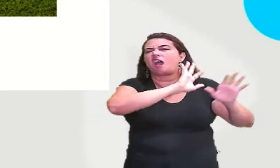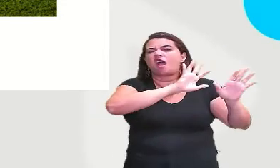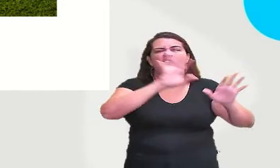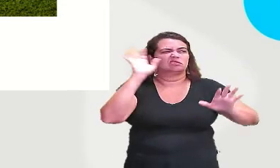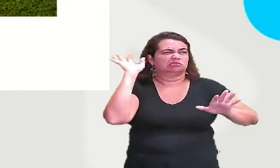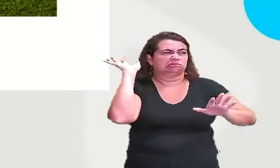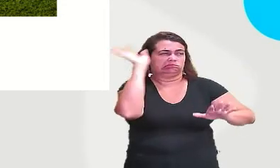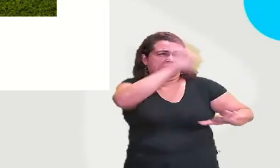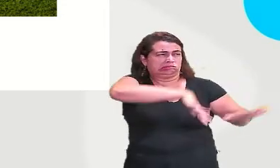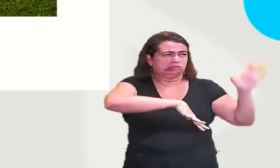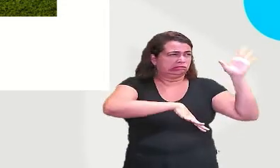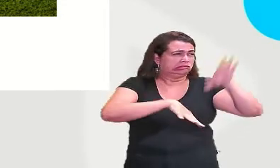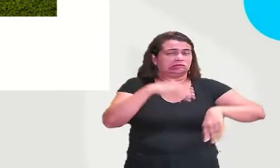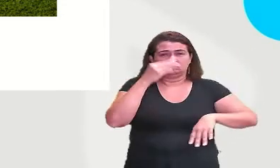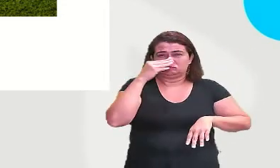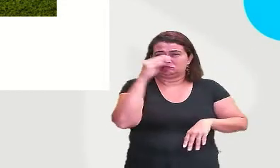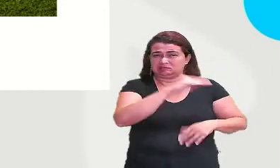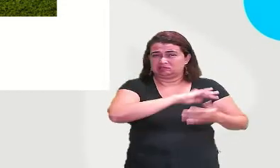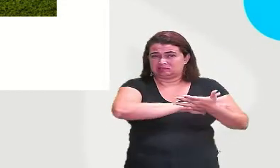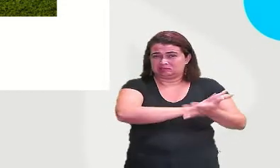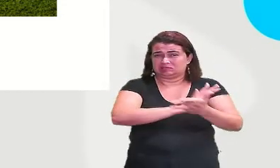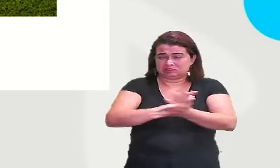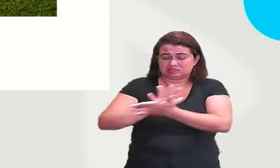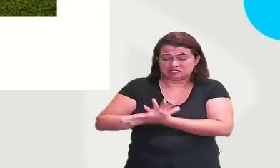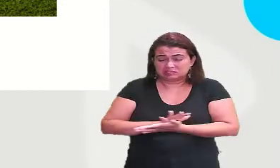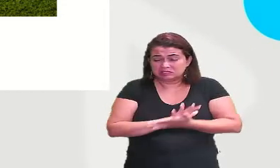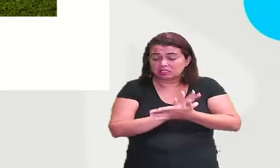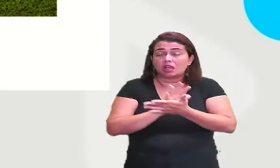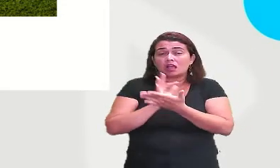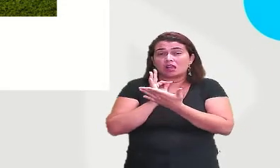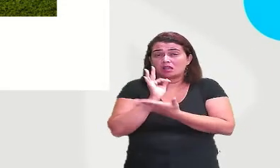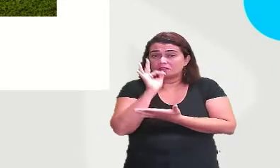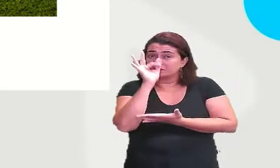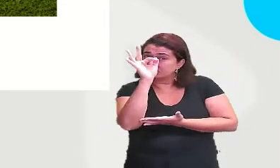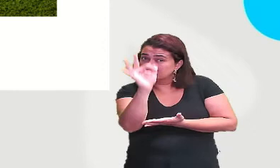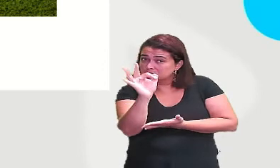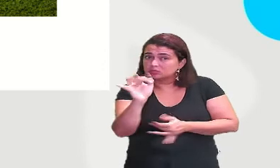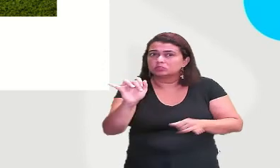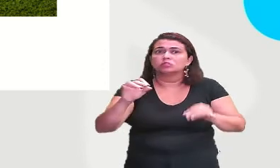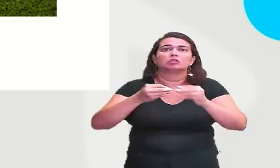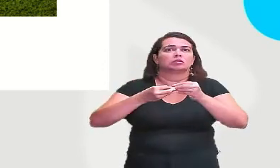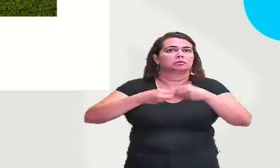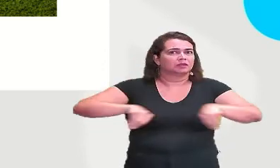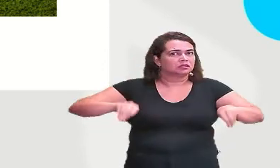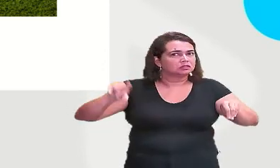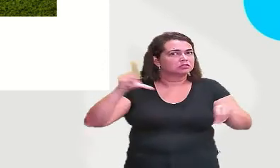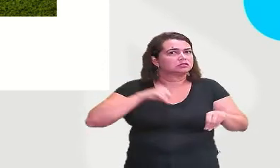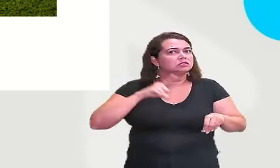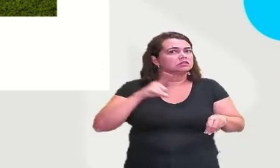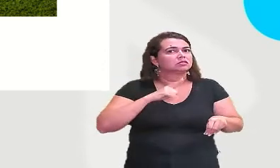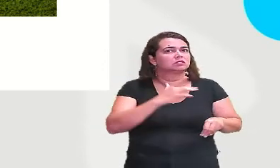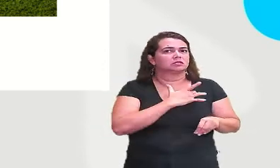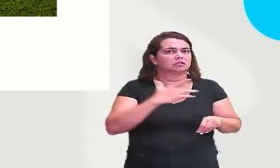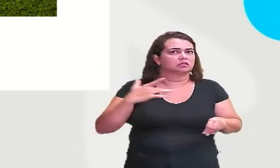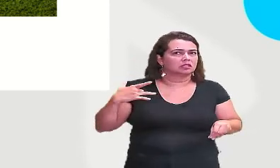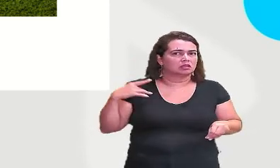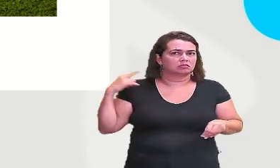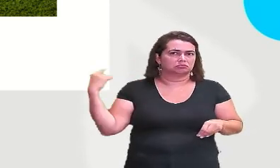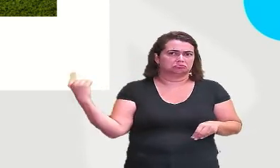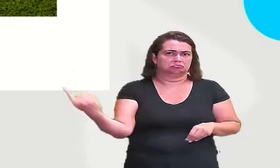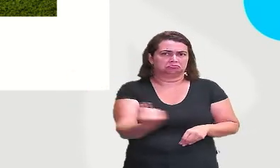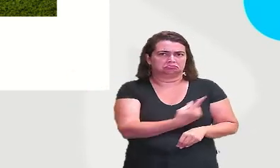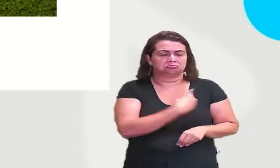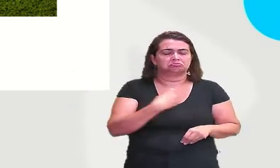a destruir aquilo que é natural, um dia isso vem contra a gente também, prejudicando assim a nossa saúde,